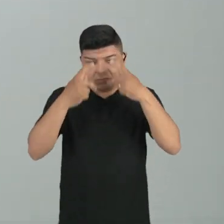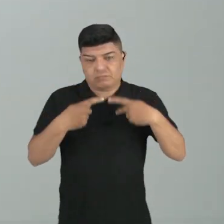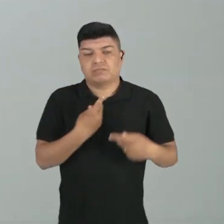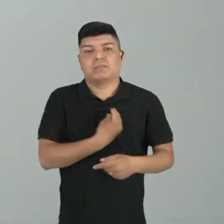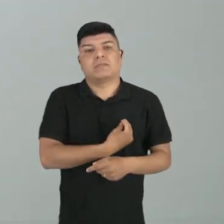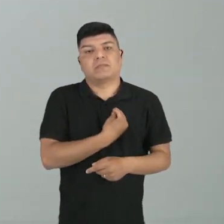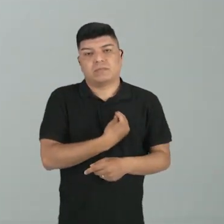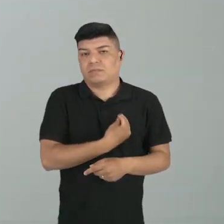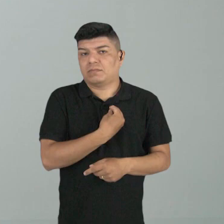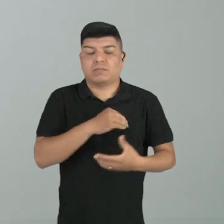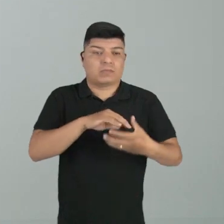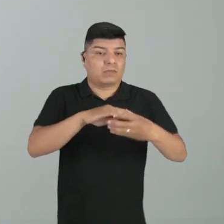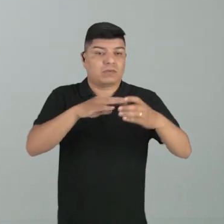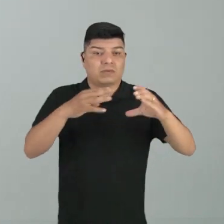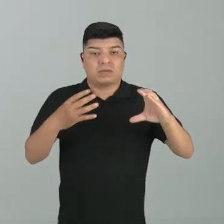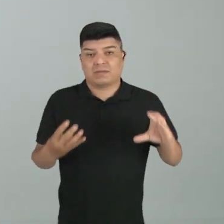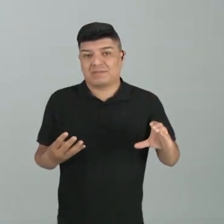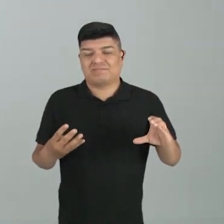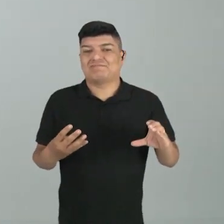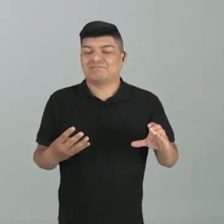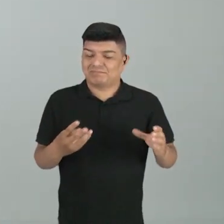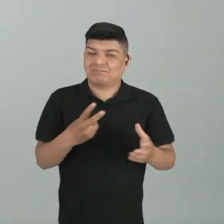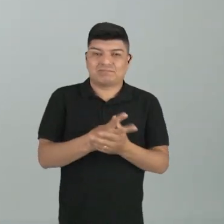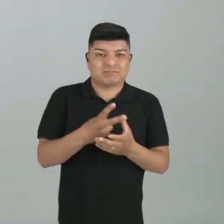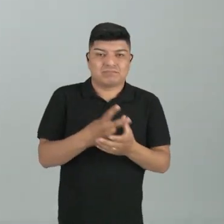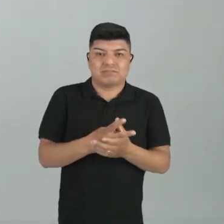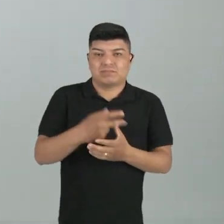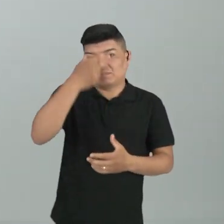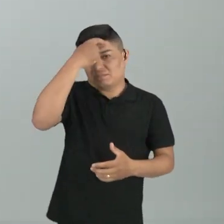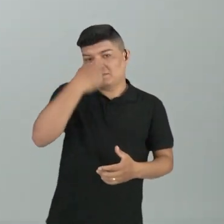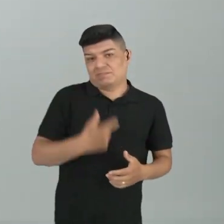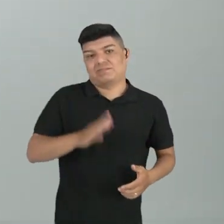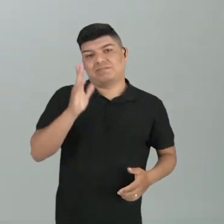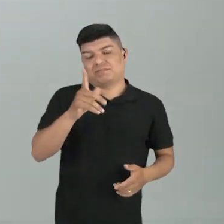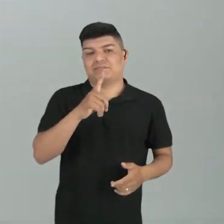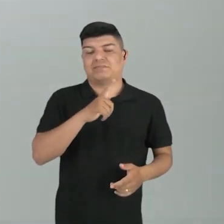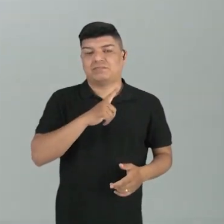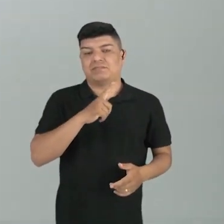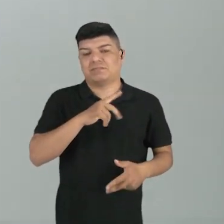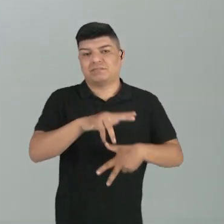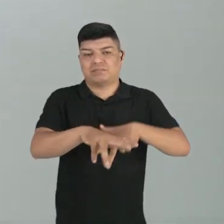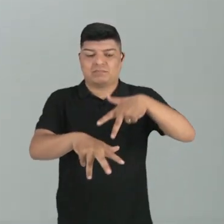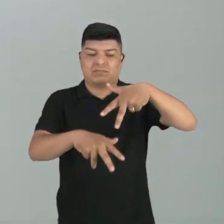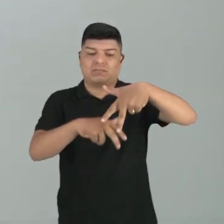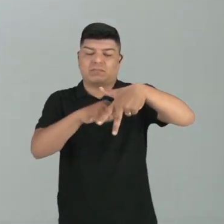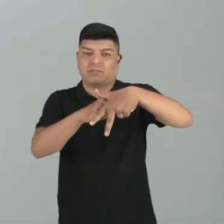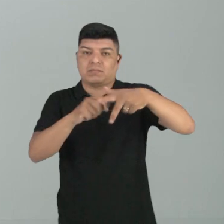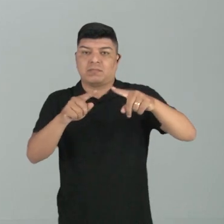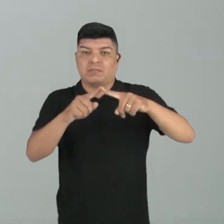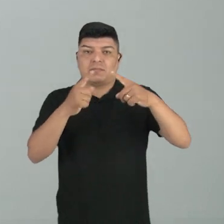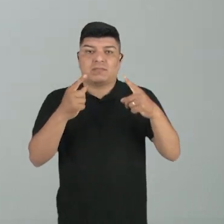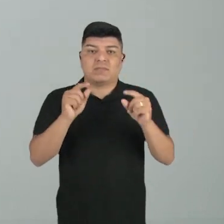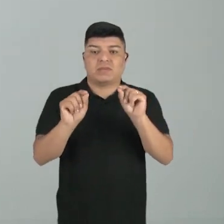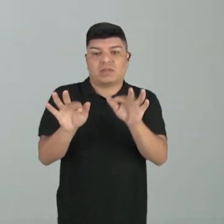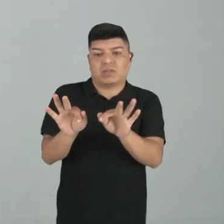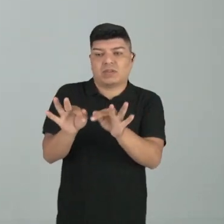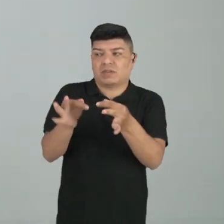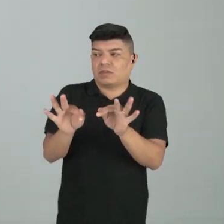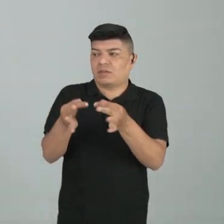humana, é uma característica inata, o indivíduo ele já possui. O teórico ele simplesmente assim